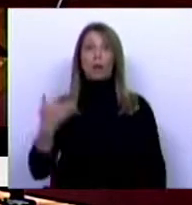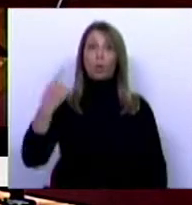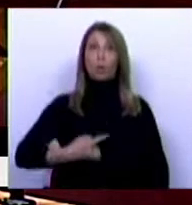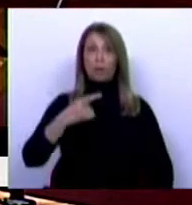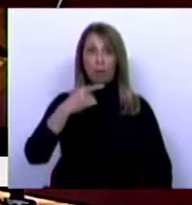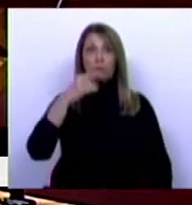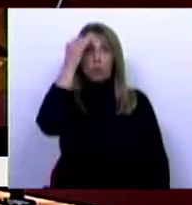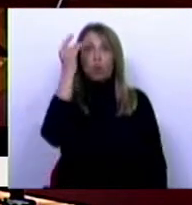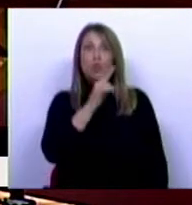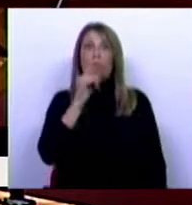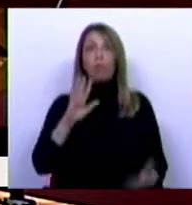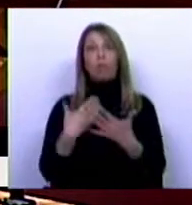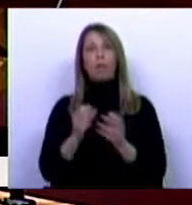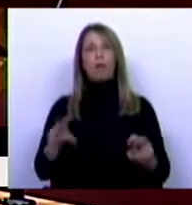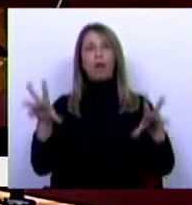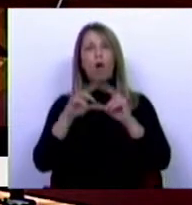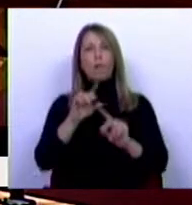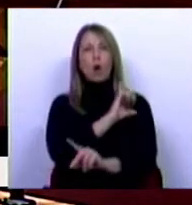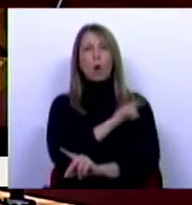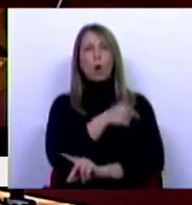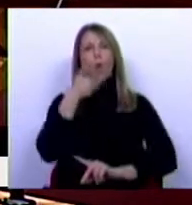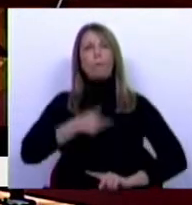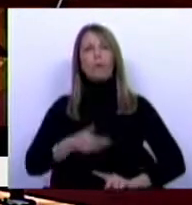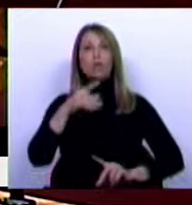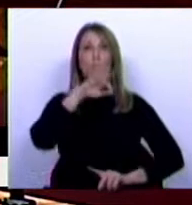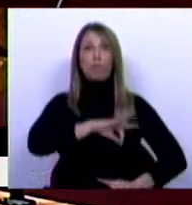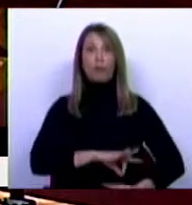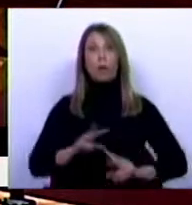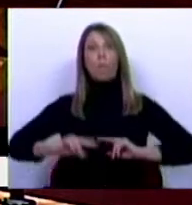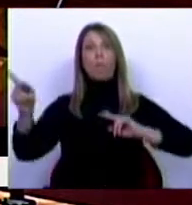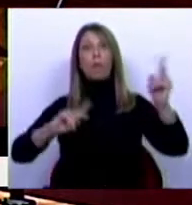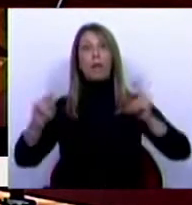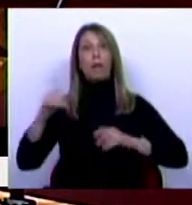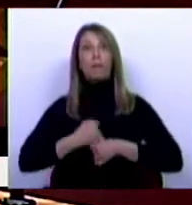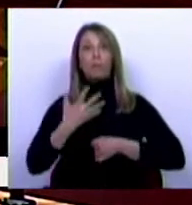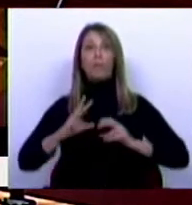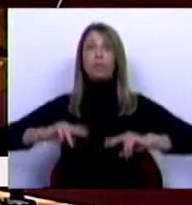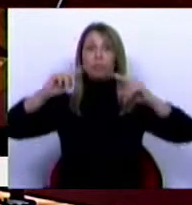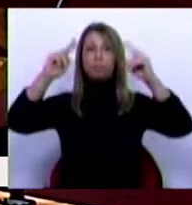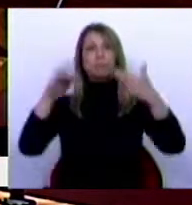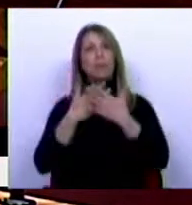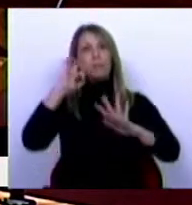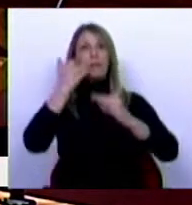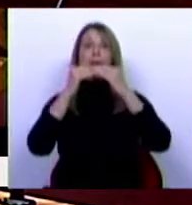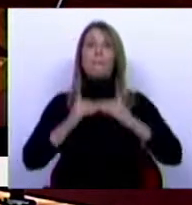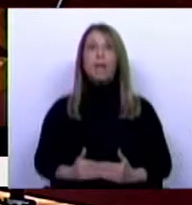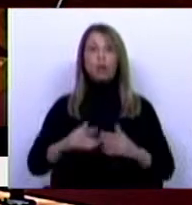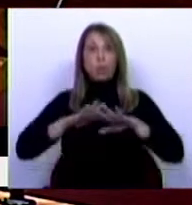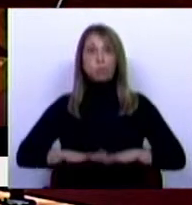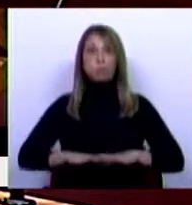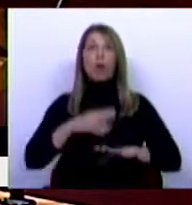atualização de competências profissionais, mobilidade e progressão na carreira. Mitigamos os efeitos do congelamento ocorrido